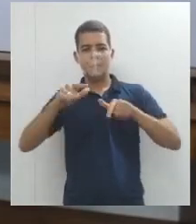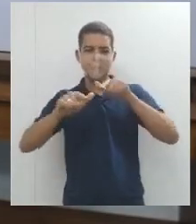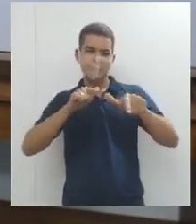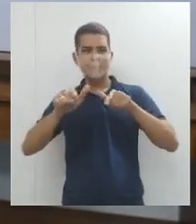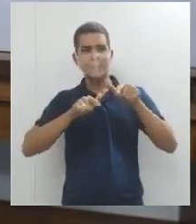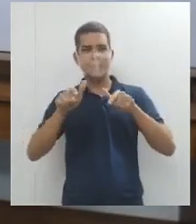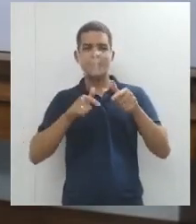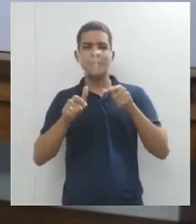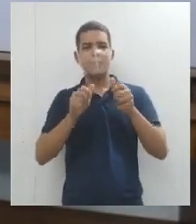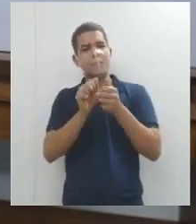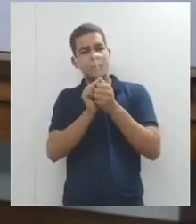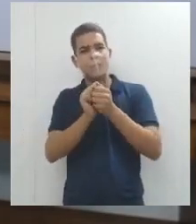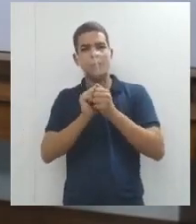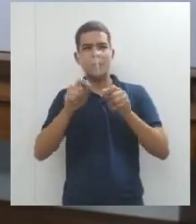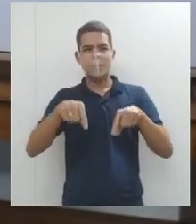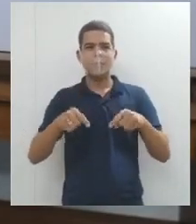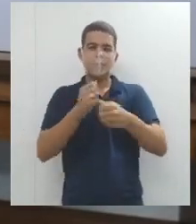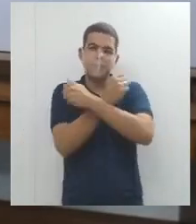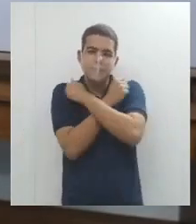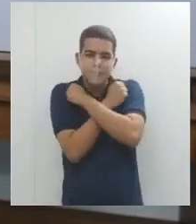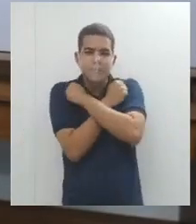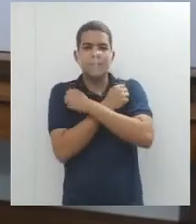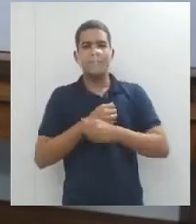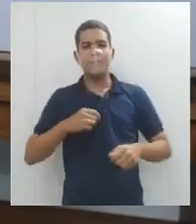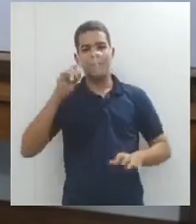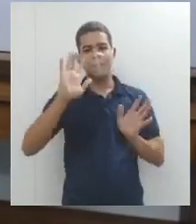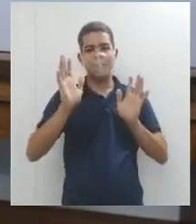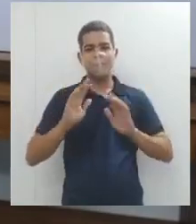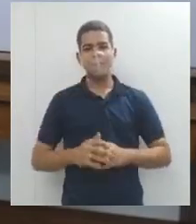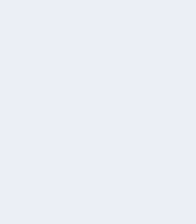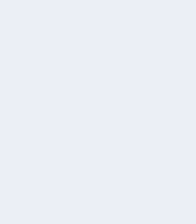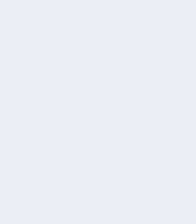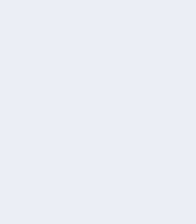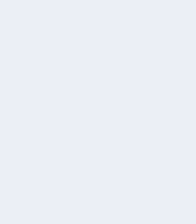trabalharmos bem direitinho o advérbio, tá certo? Um abraço e até a próxima.